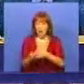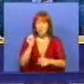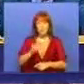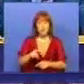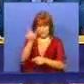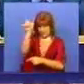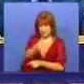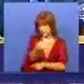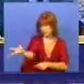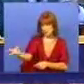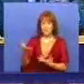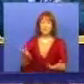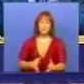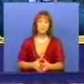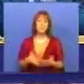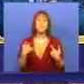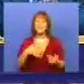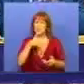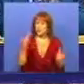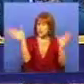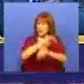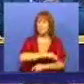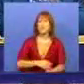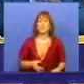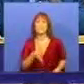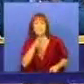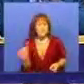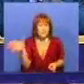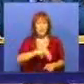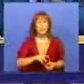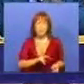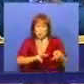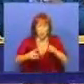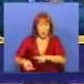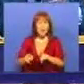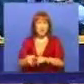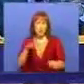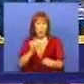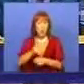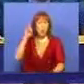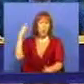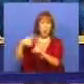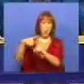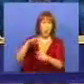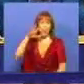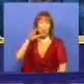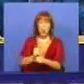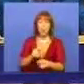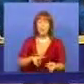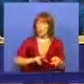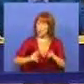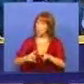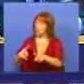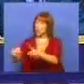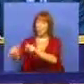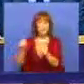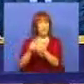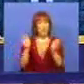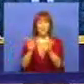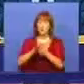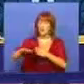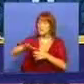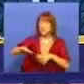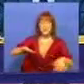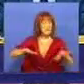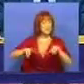de Vossas Excelências. E digo mais, digo mais, e corrijo com outra vantagem. É que corrigimos todas as